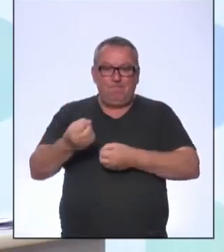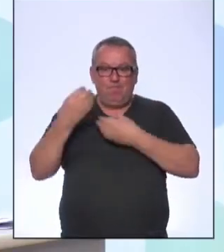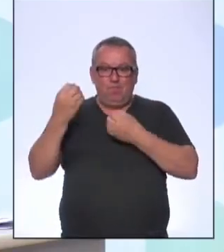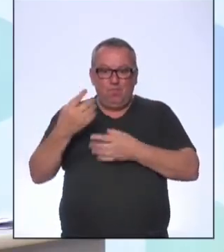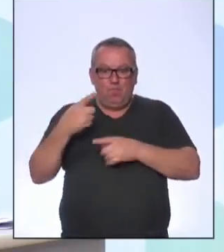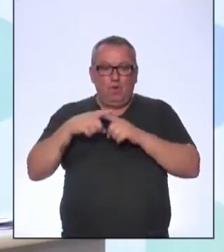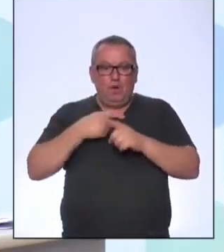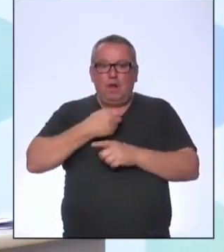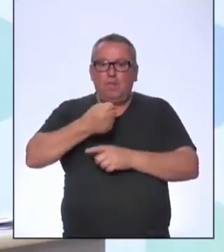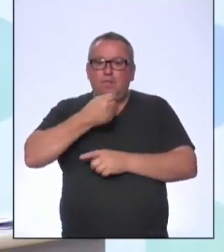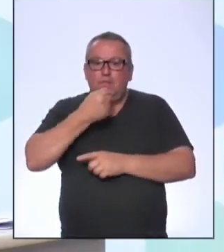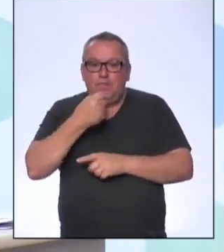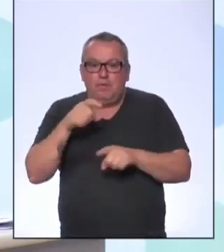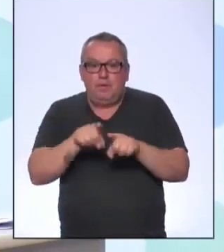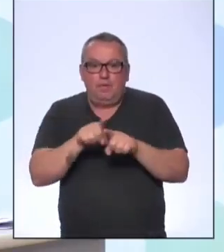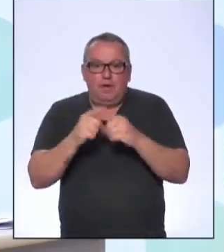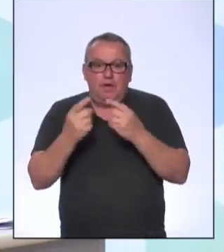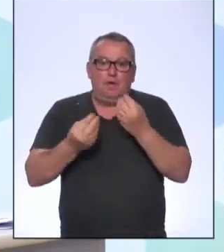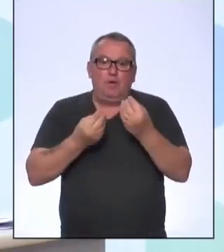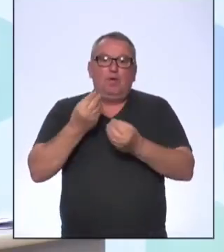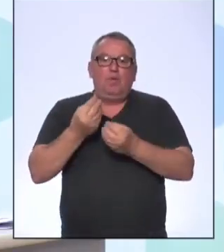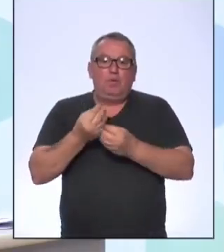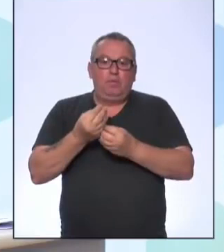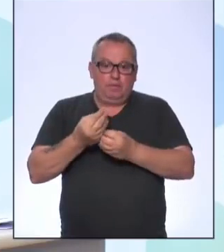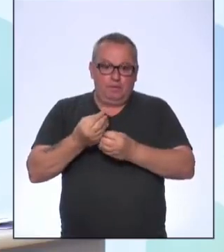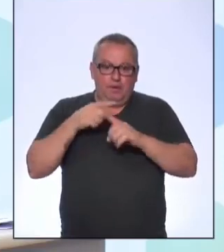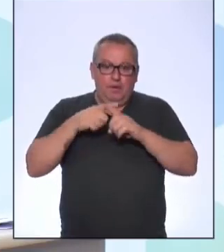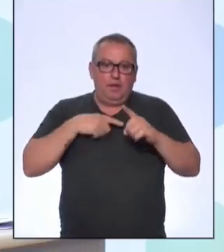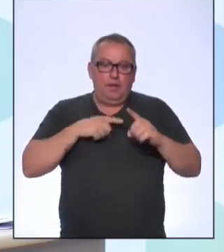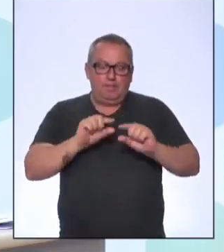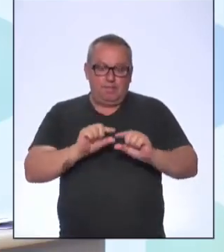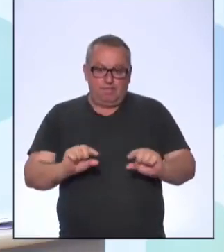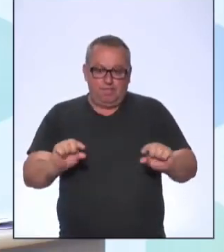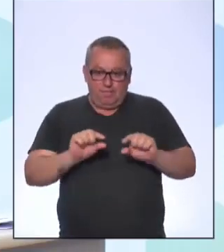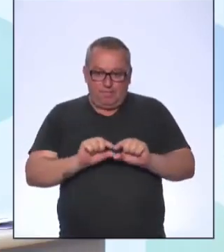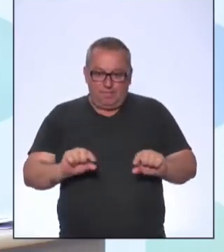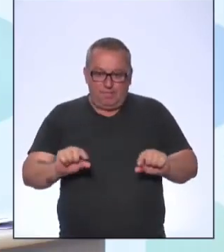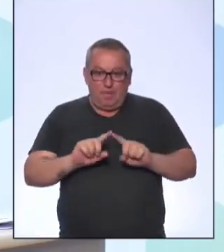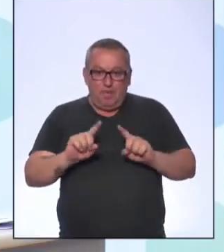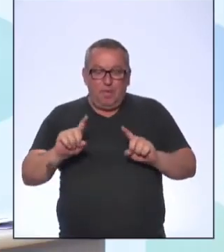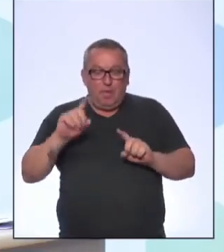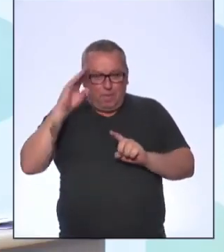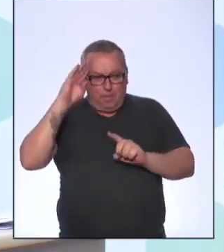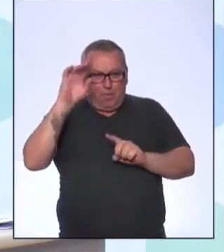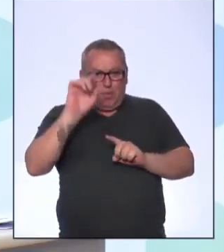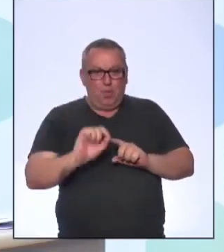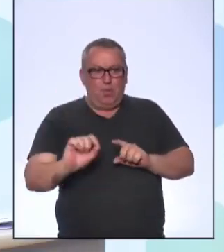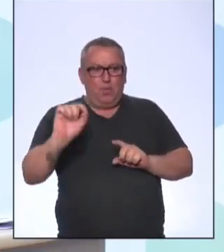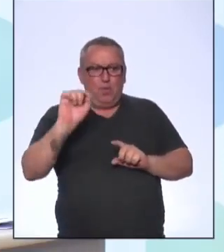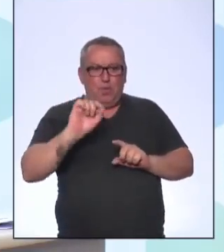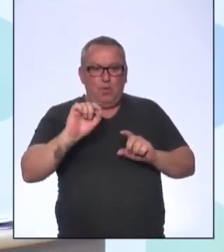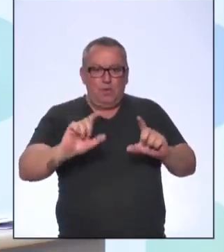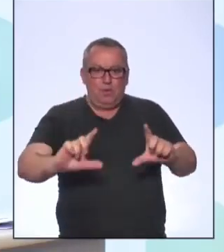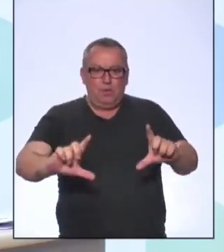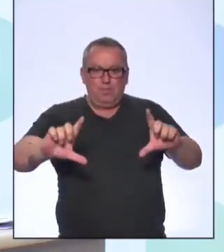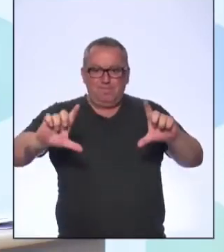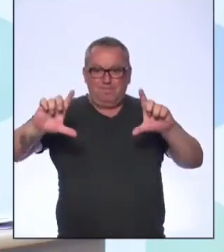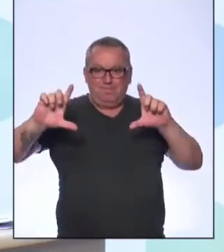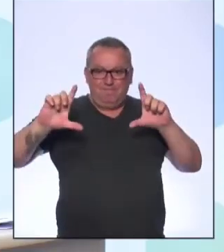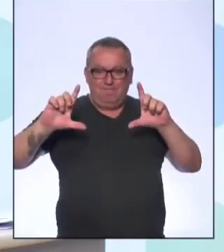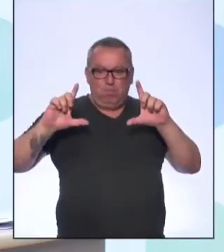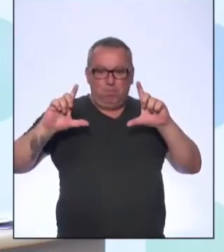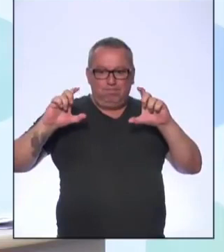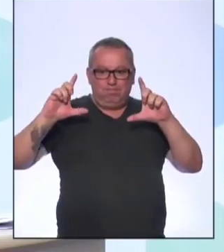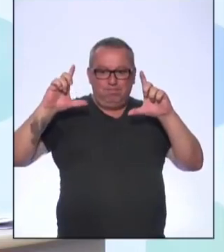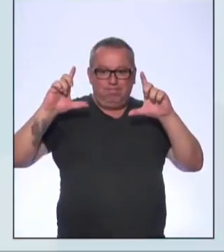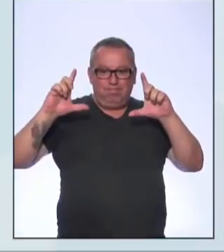da reportagem, através daquelas legendas, mas principalmente através das fotografias,